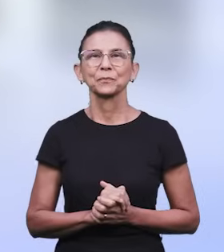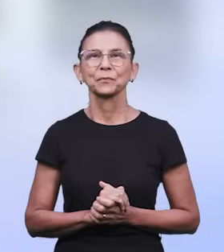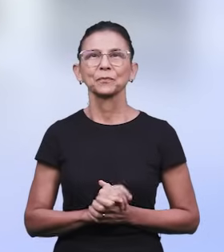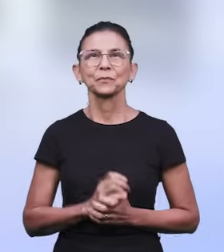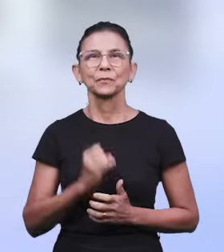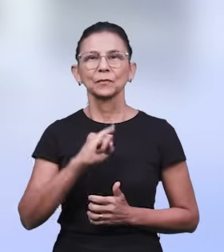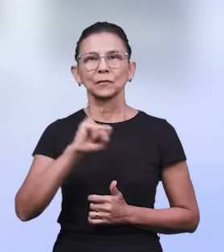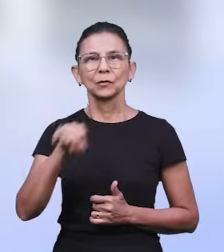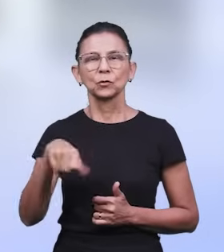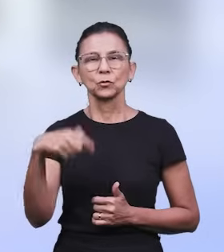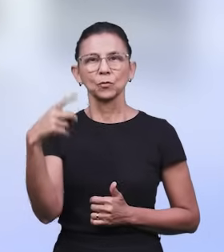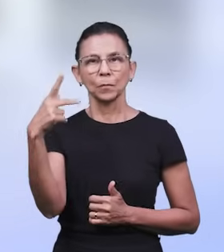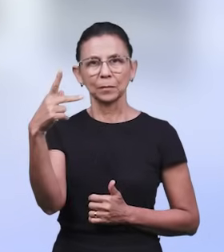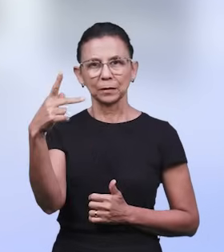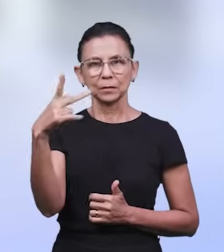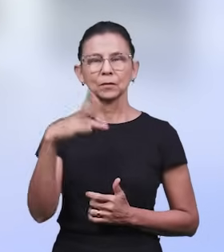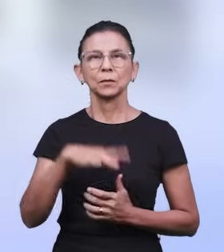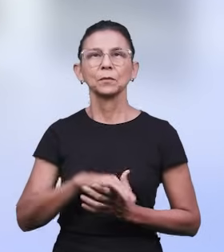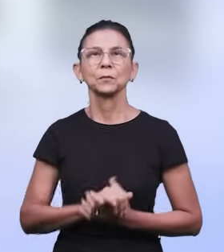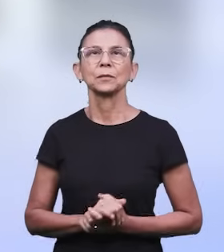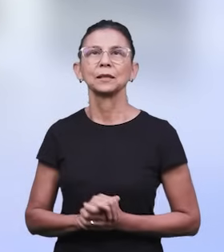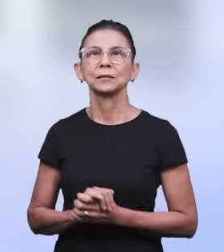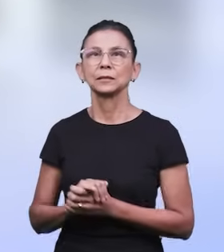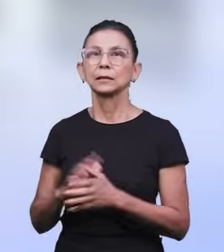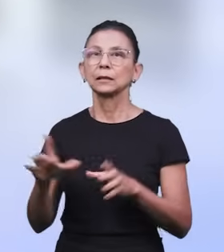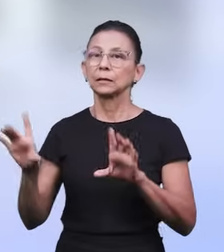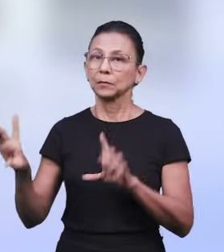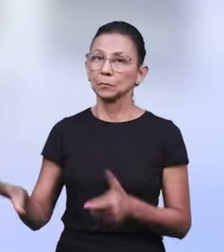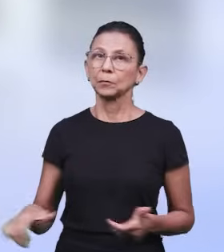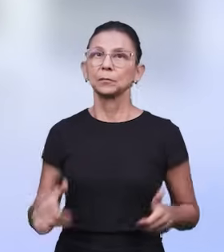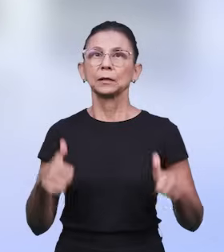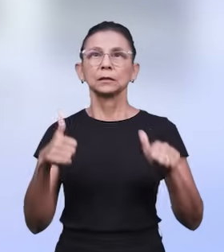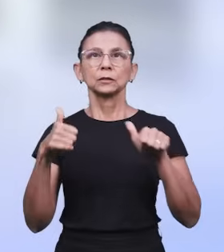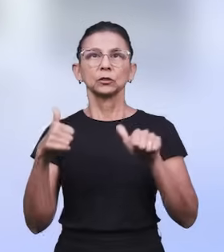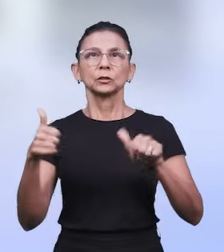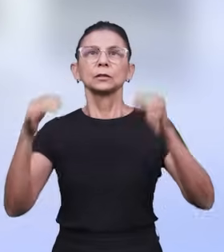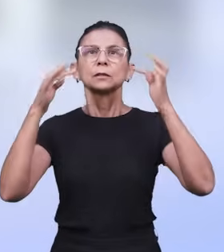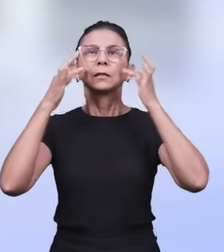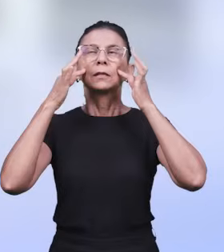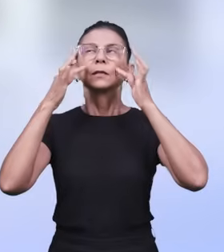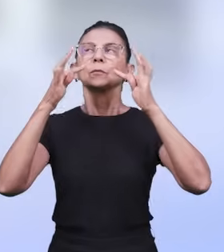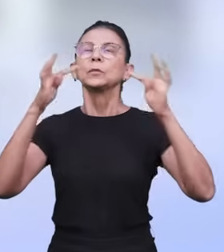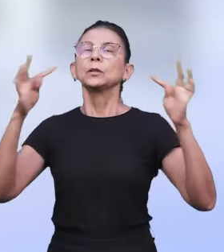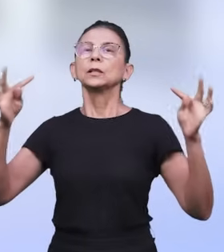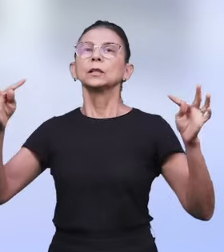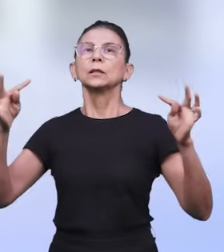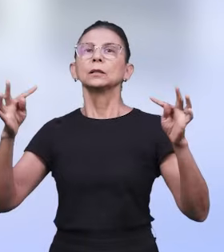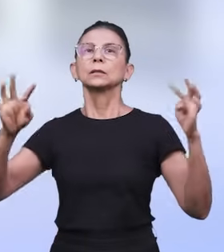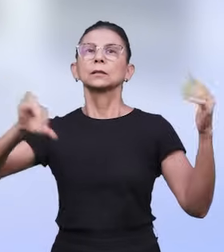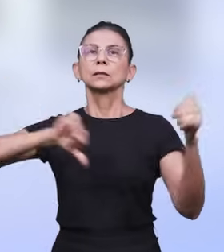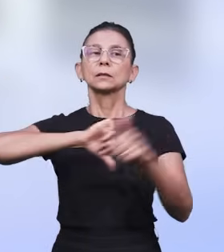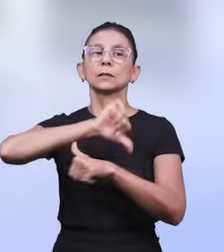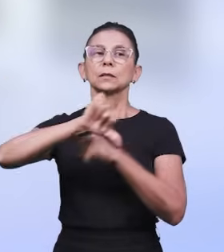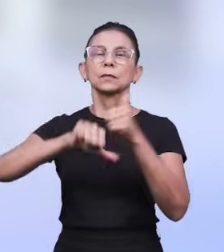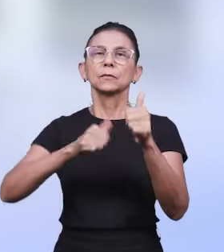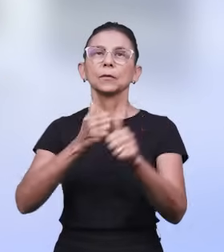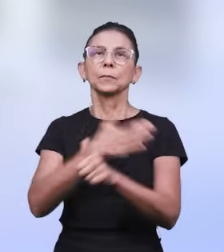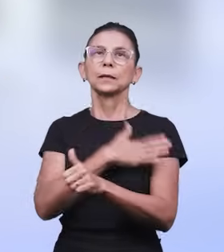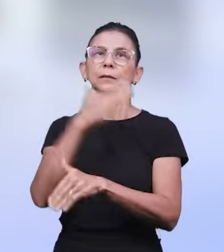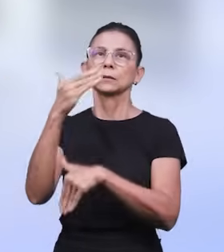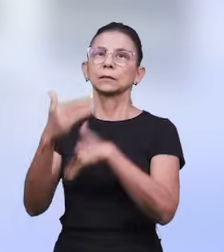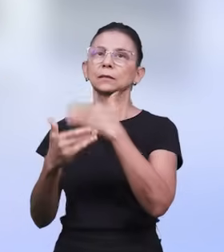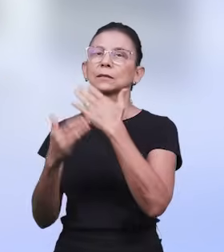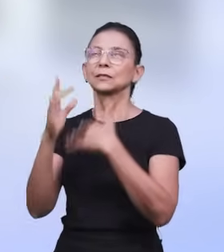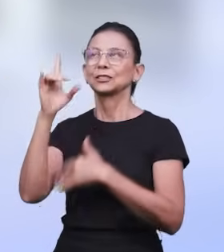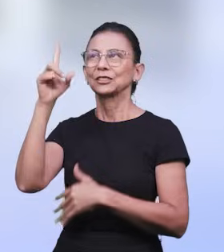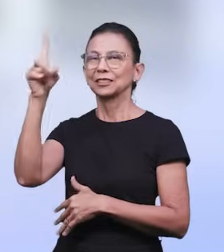Pessoa, 12 irmãos do Polo Torre desceram as águas testemunhando diante de Deus e dos homens que nasceram de novo na presença de